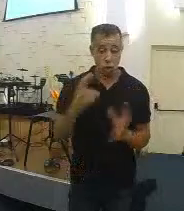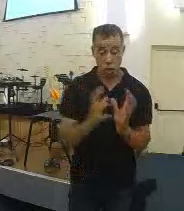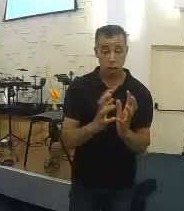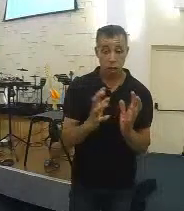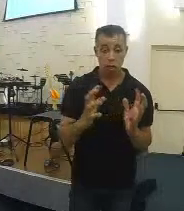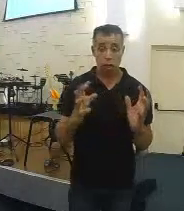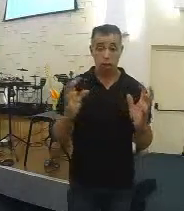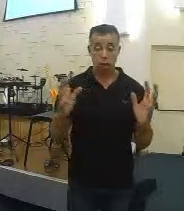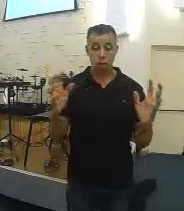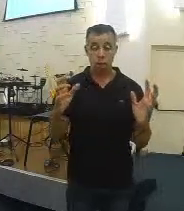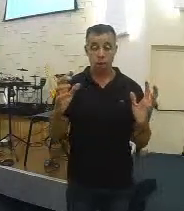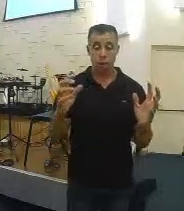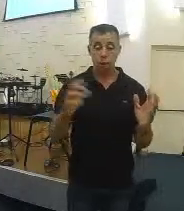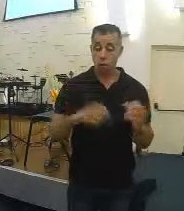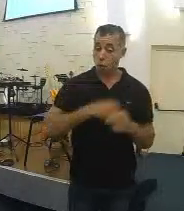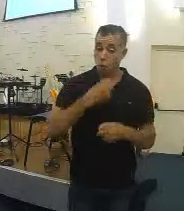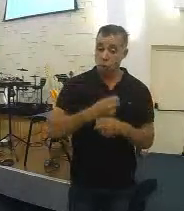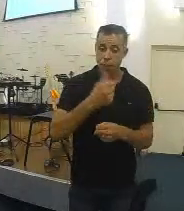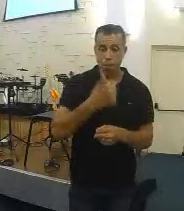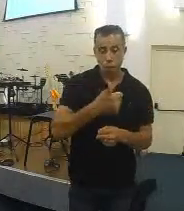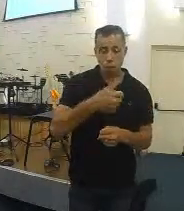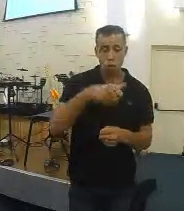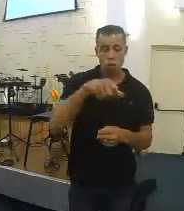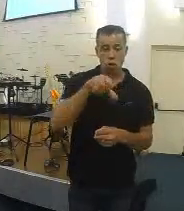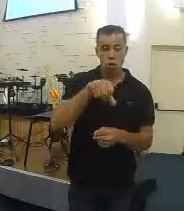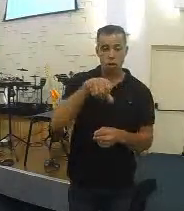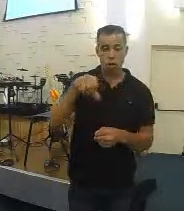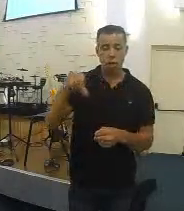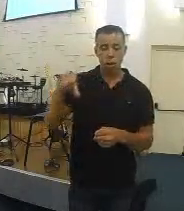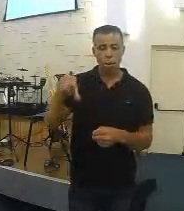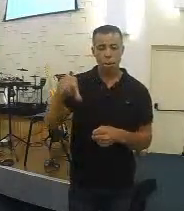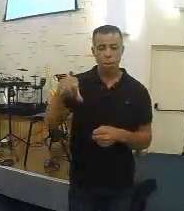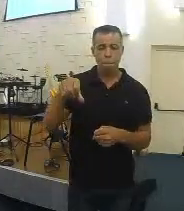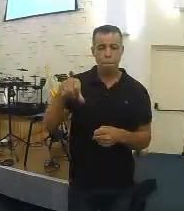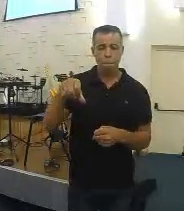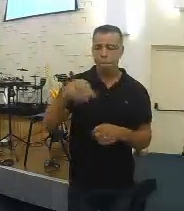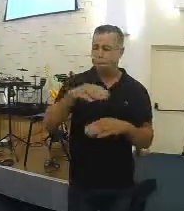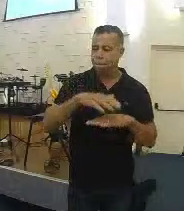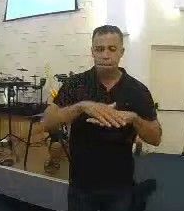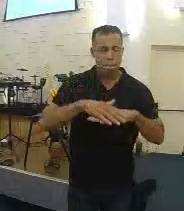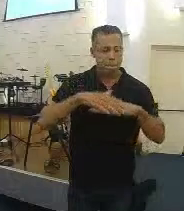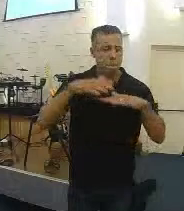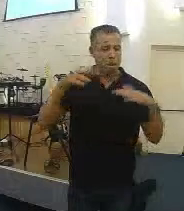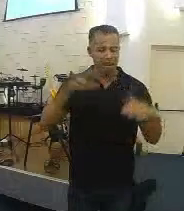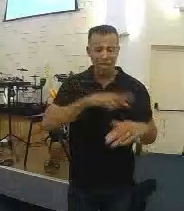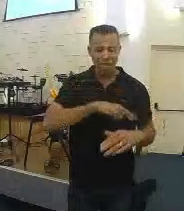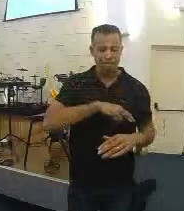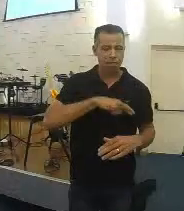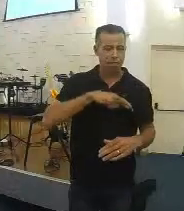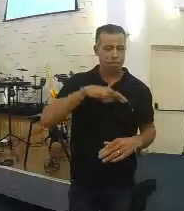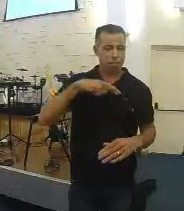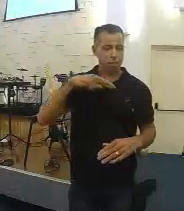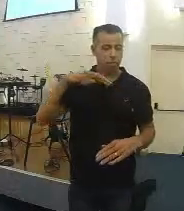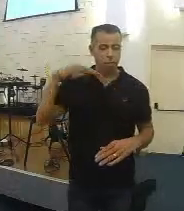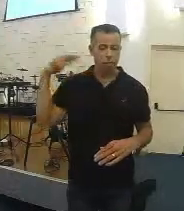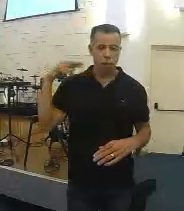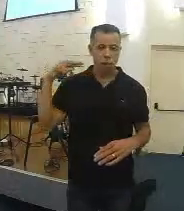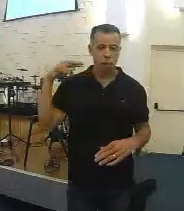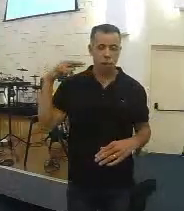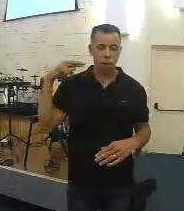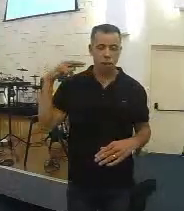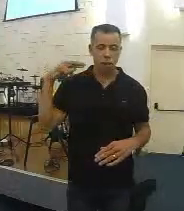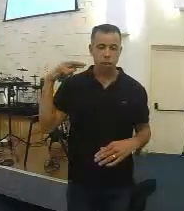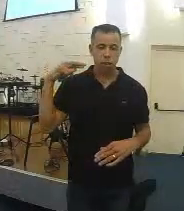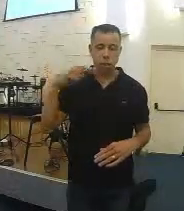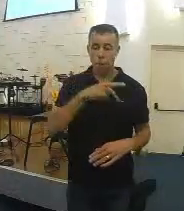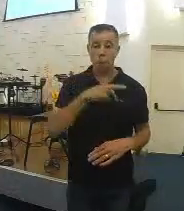que em 1999, mais do que uma nova denominação foi fundada no estado do Rio de Janeiro. O pastor Igor,